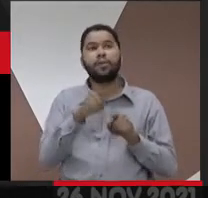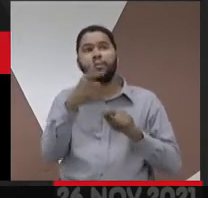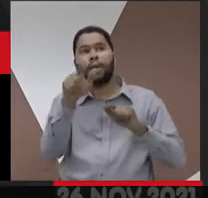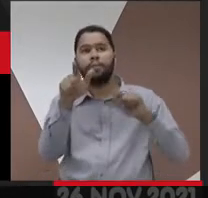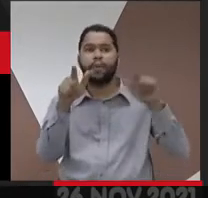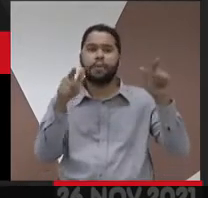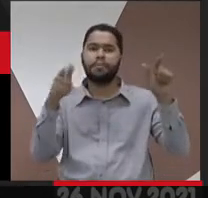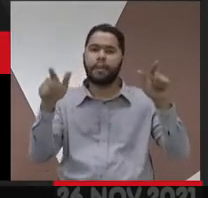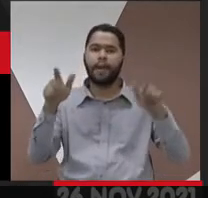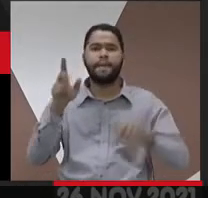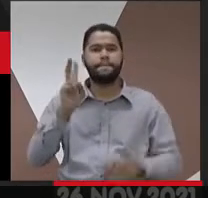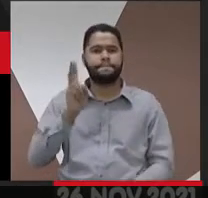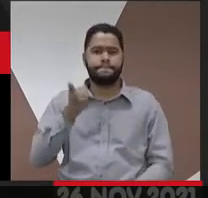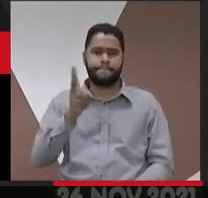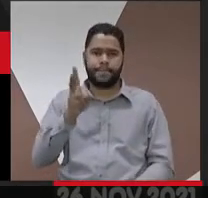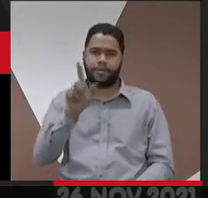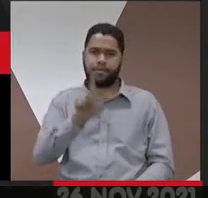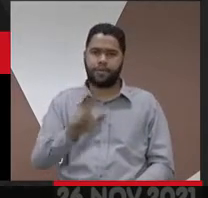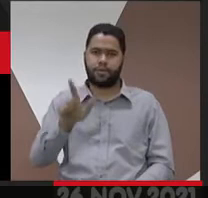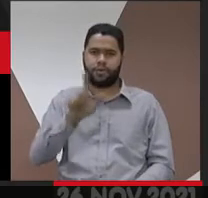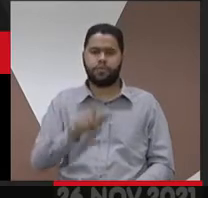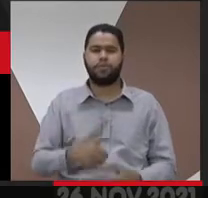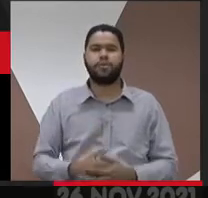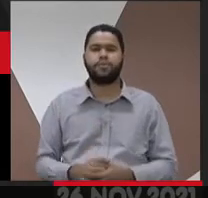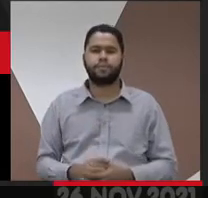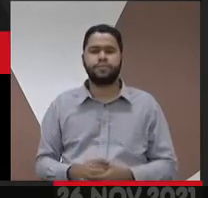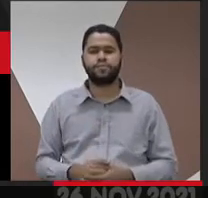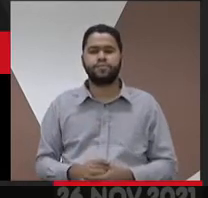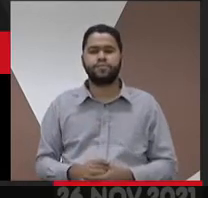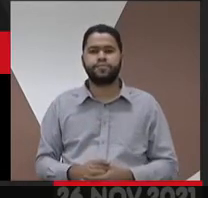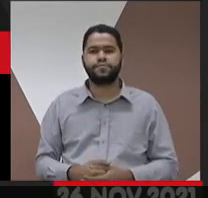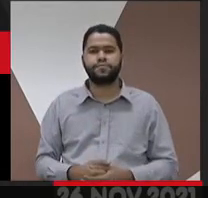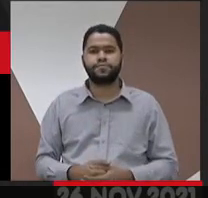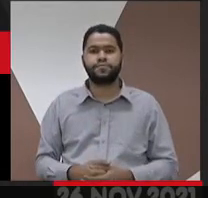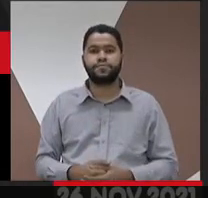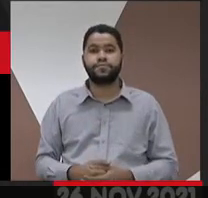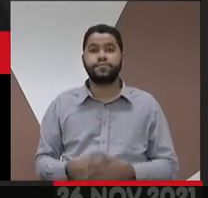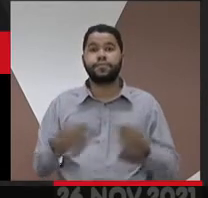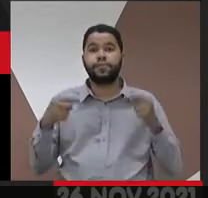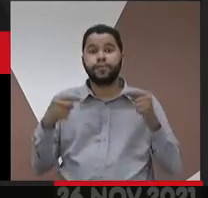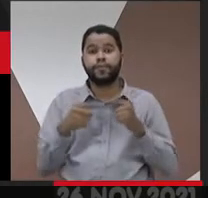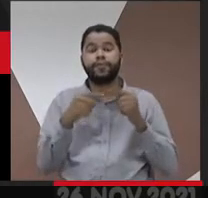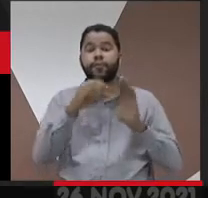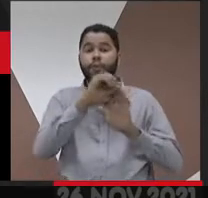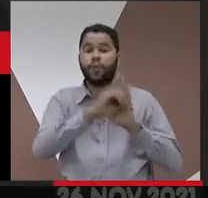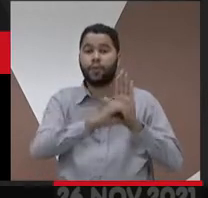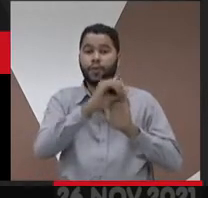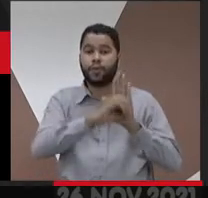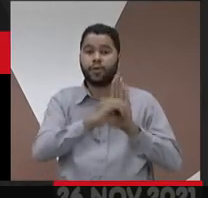seguem essa mesma lógica, né? Com relação à orçamentação,